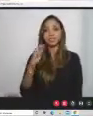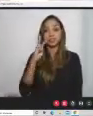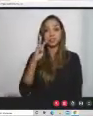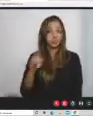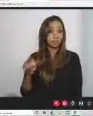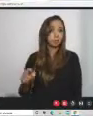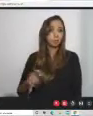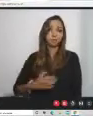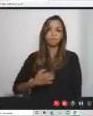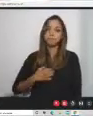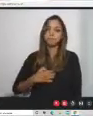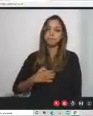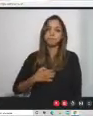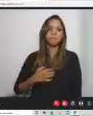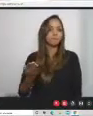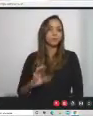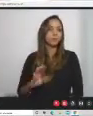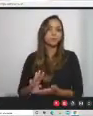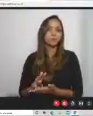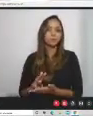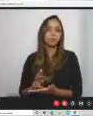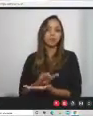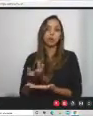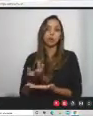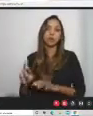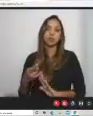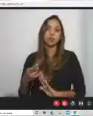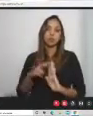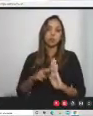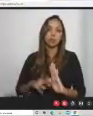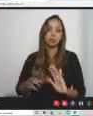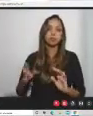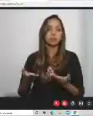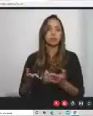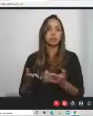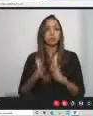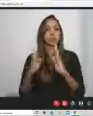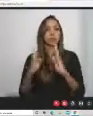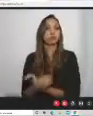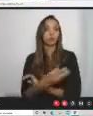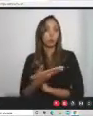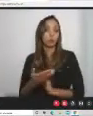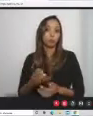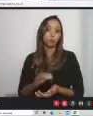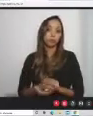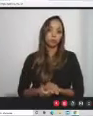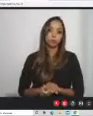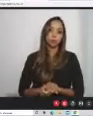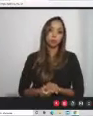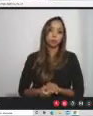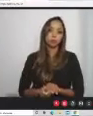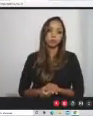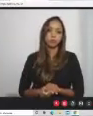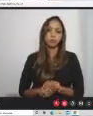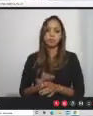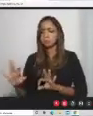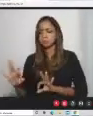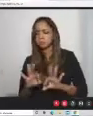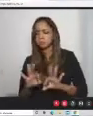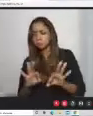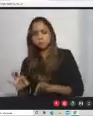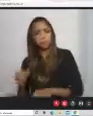também ali do centro de regularização, o novo prédio, né? Então, assim, não há um planejamento, não há um estudo